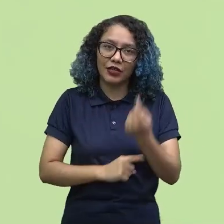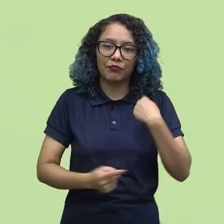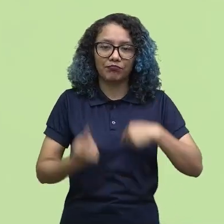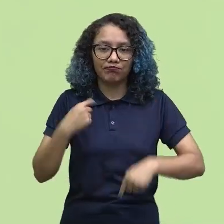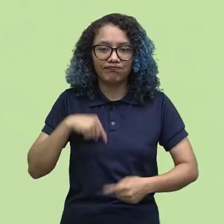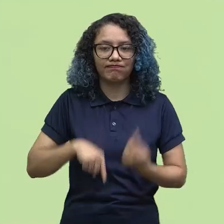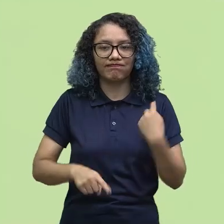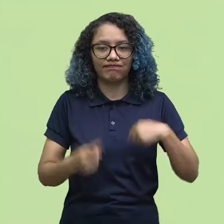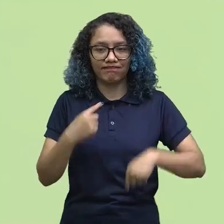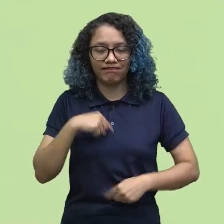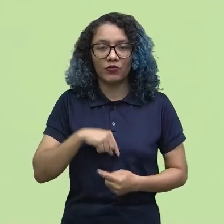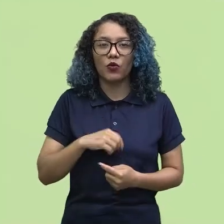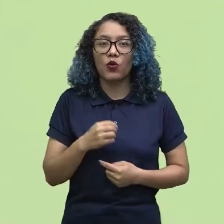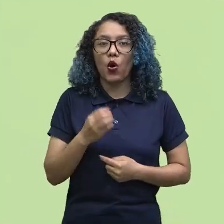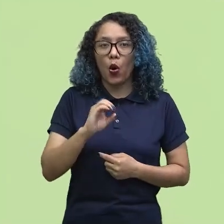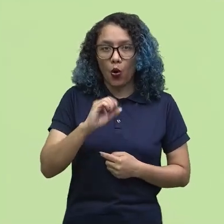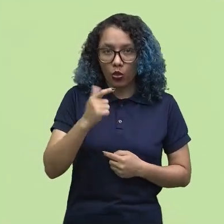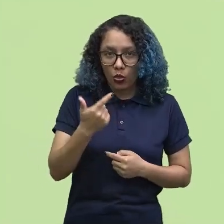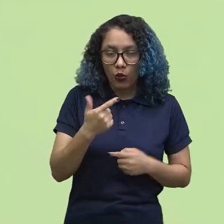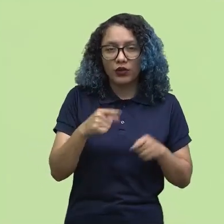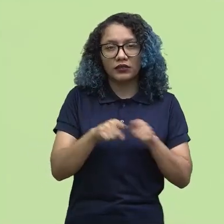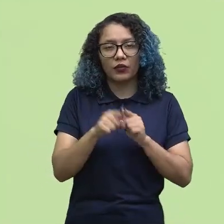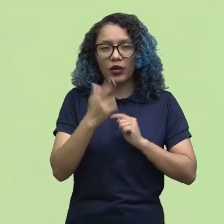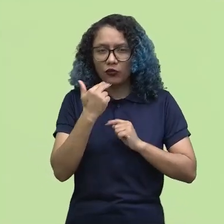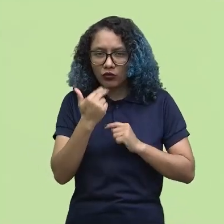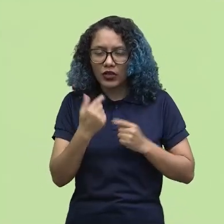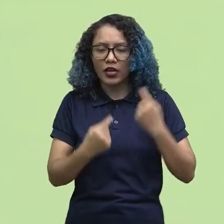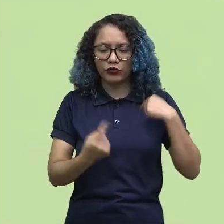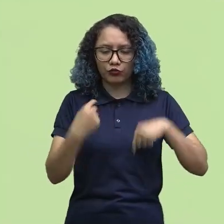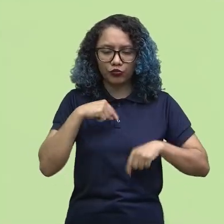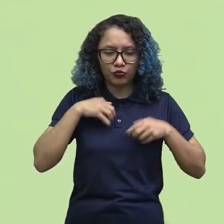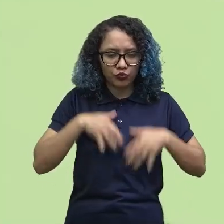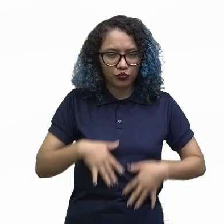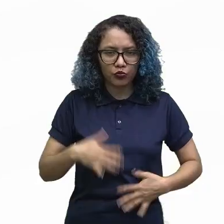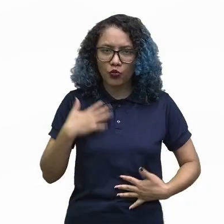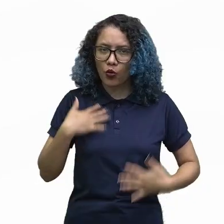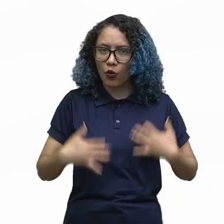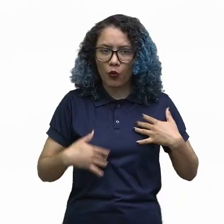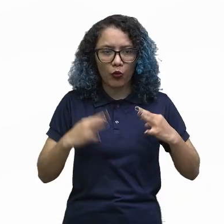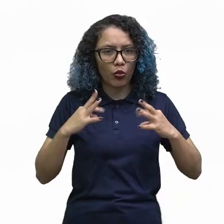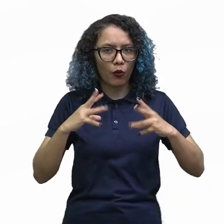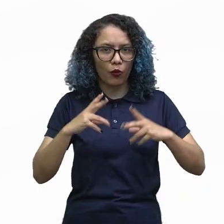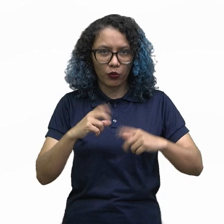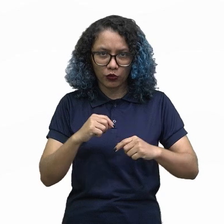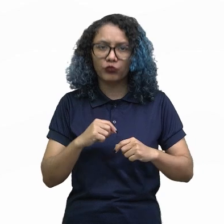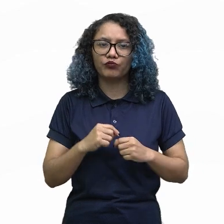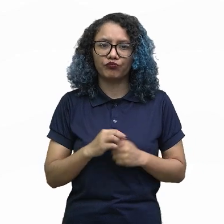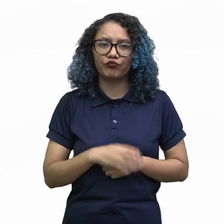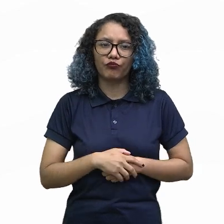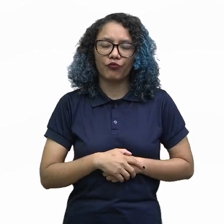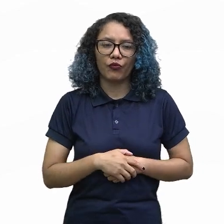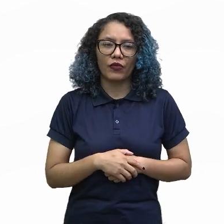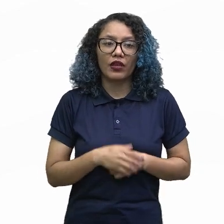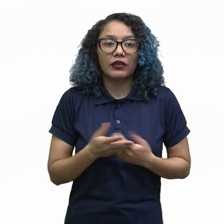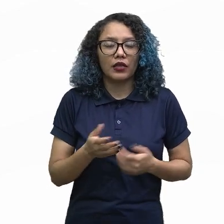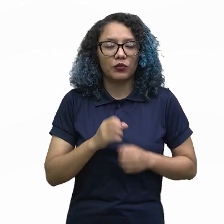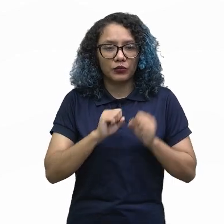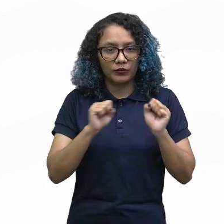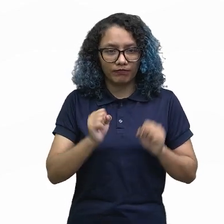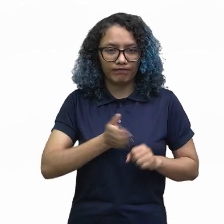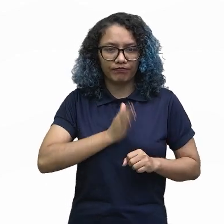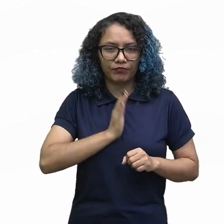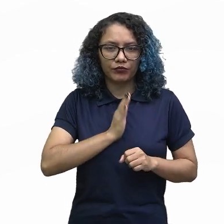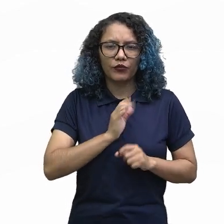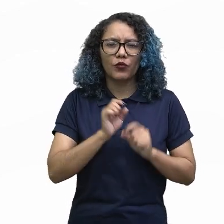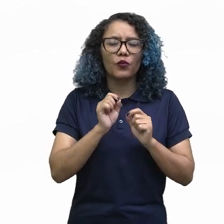tanto oxigênio quanto esses nutrientes a partir do nosso sistema cardiovascular. Olha só. O sistema cardiovascular, ele é